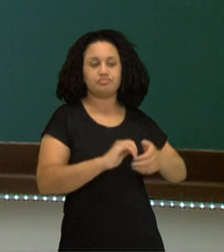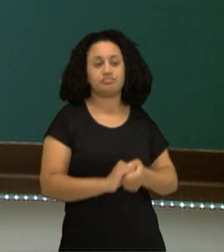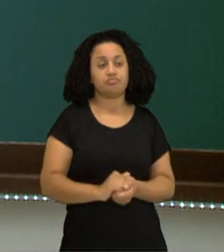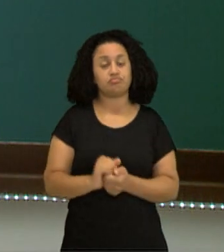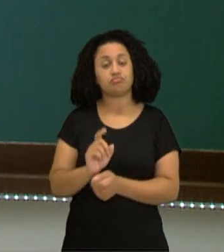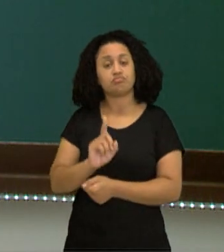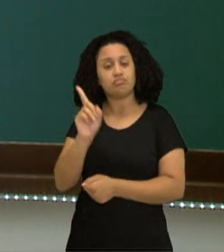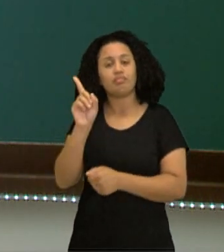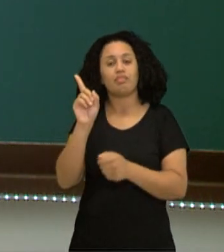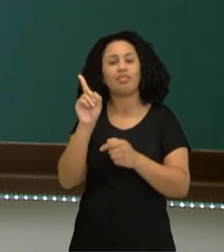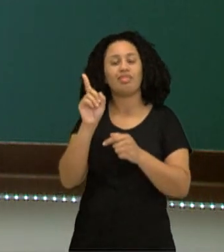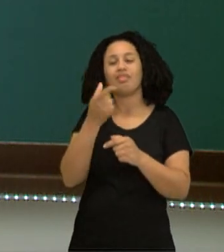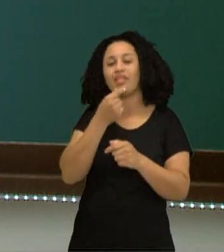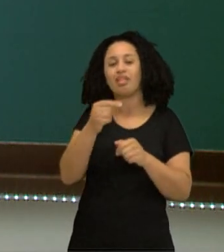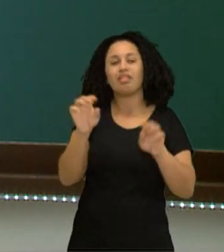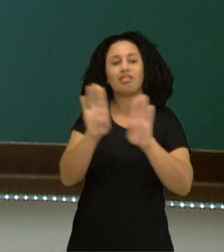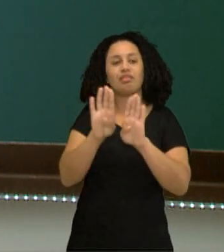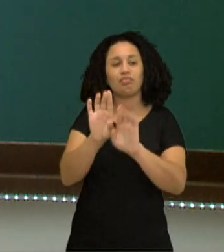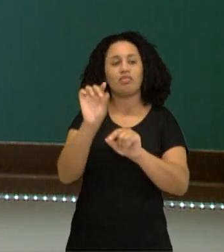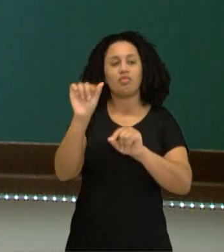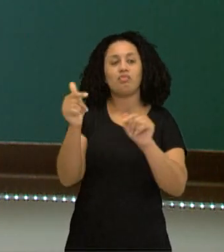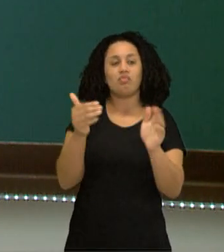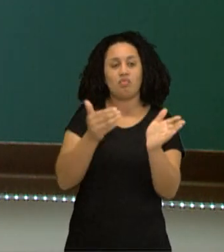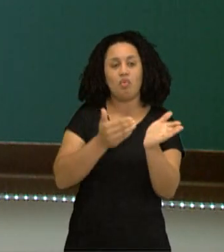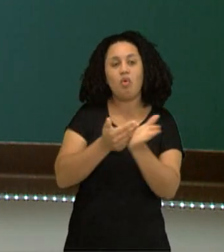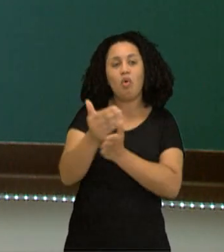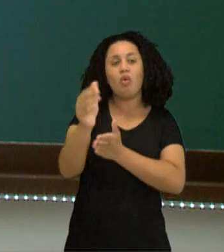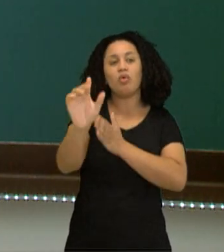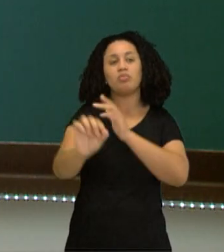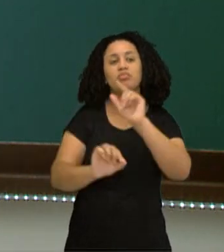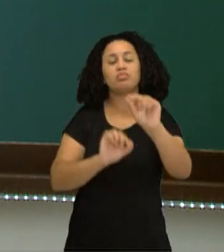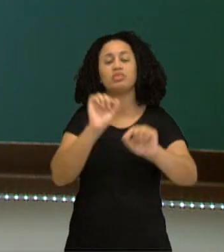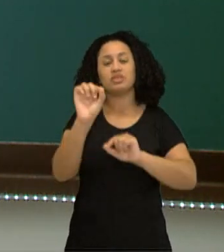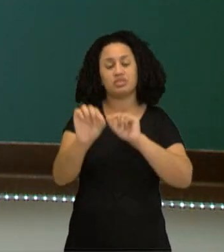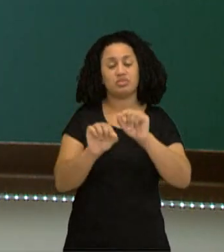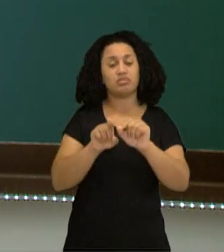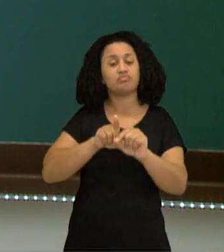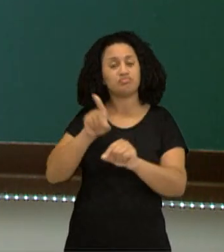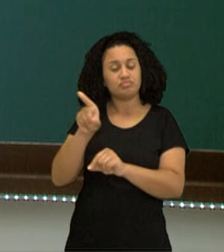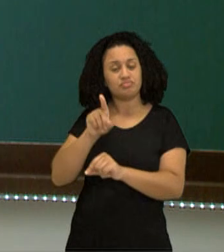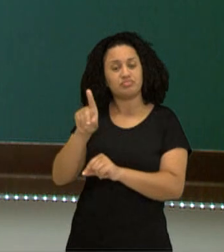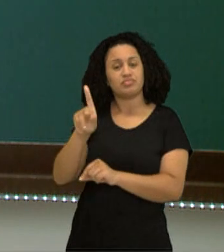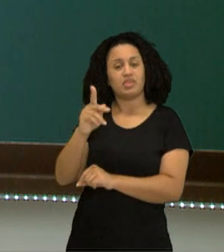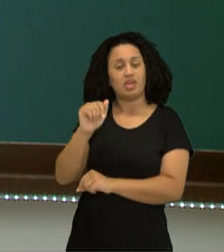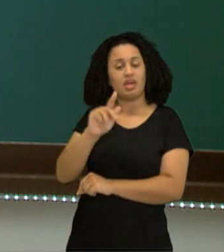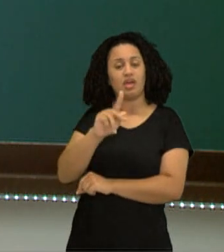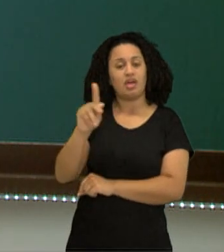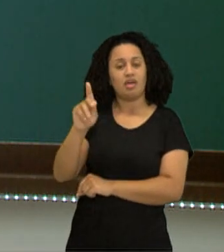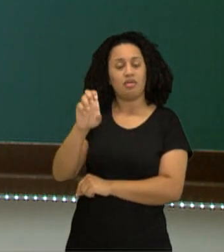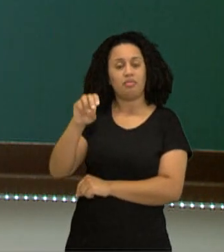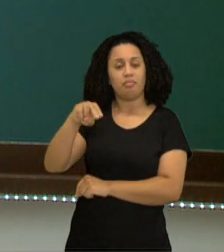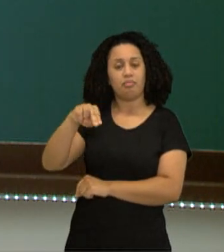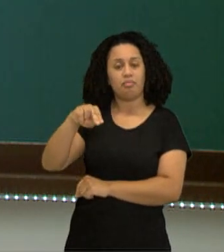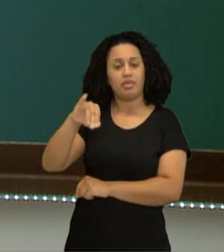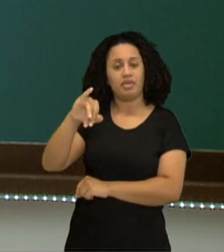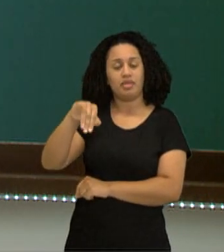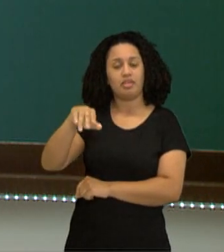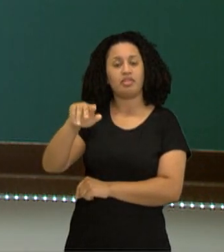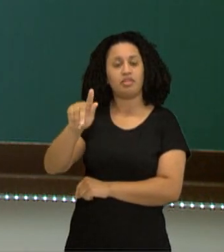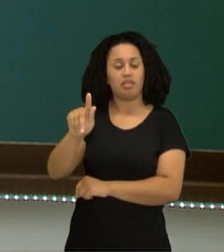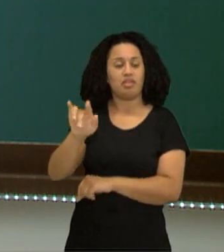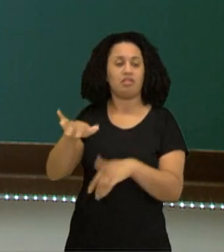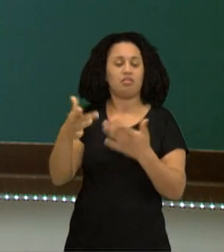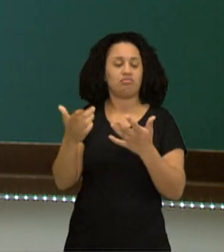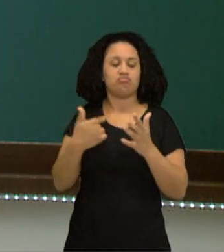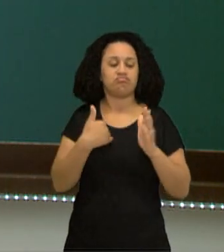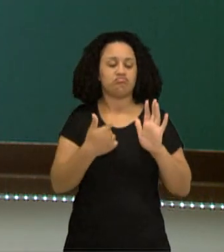Cage também é o precursor do happening como de performances, como por